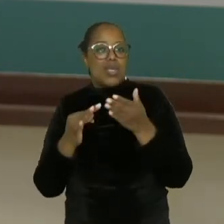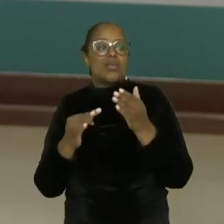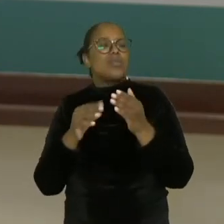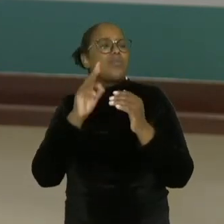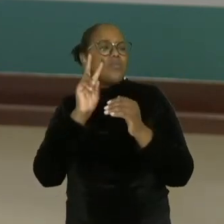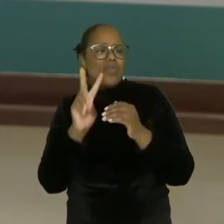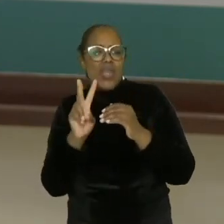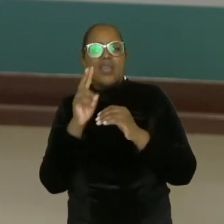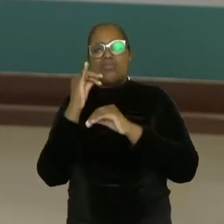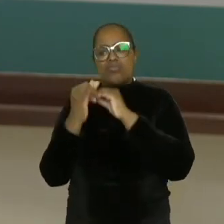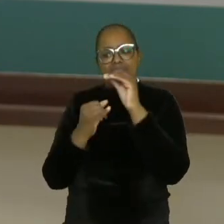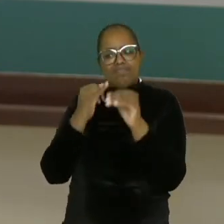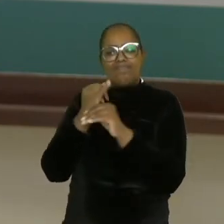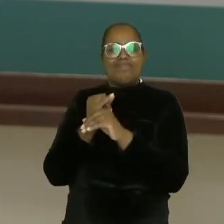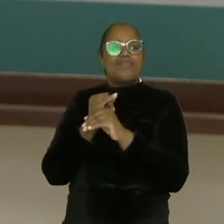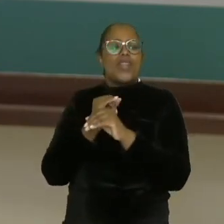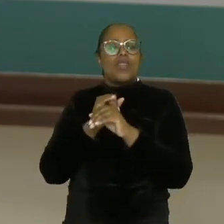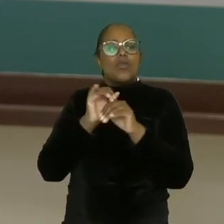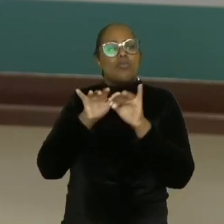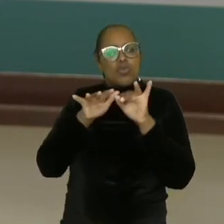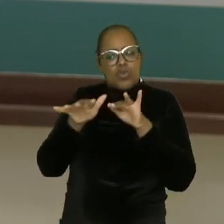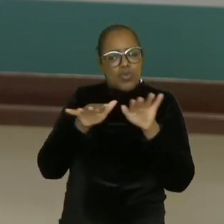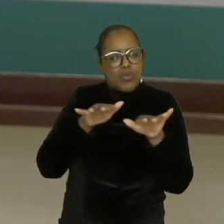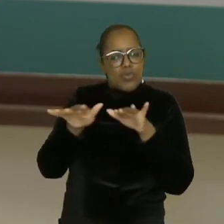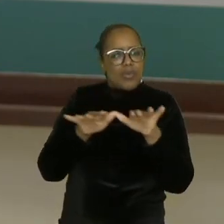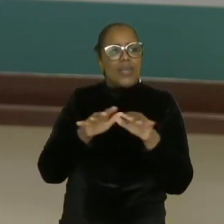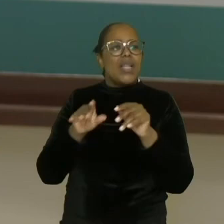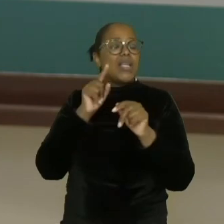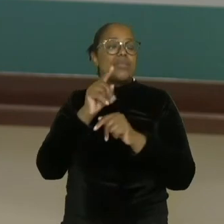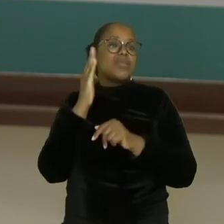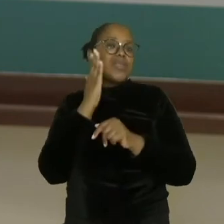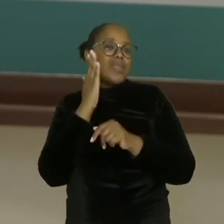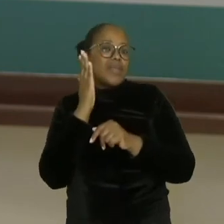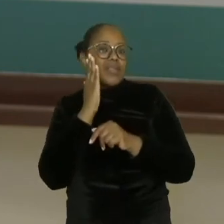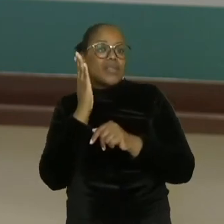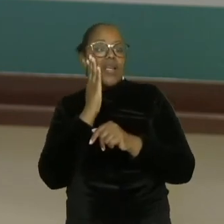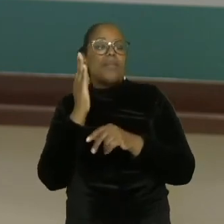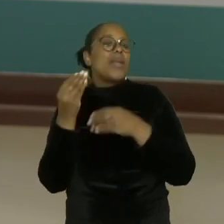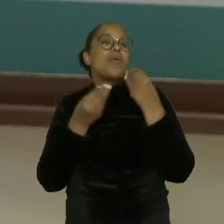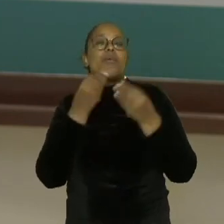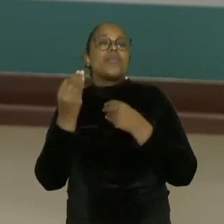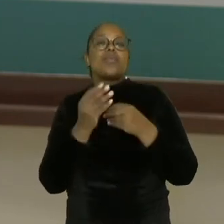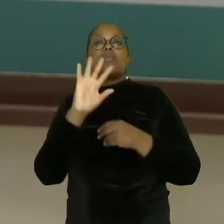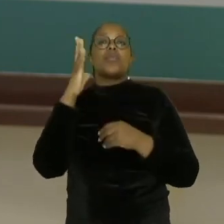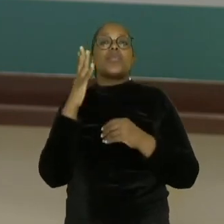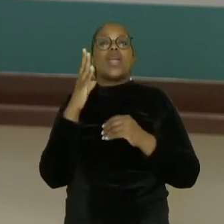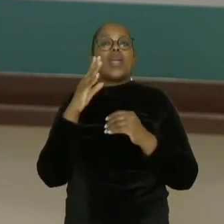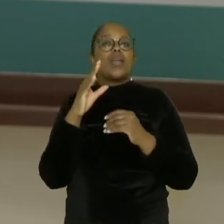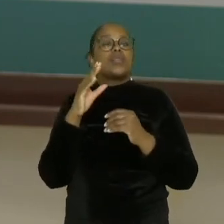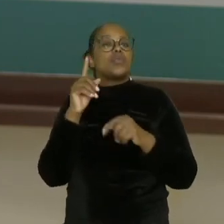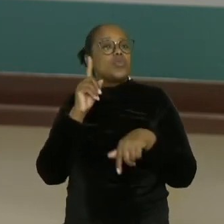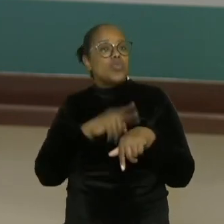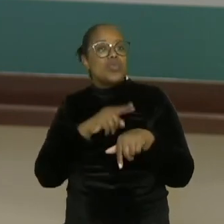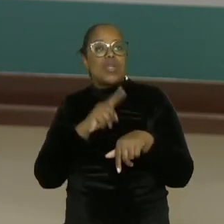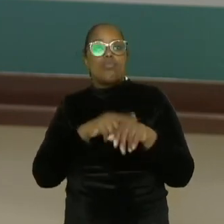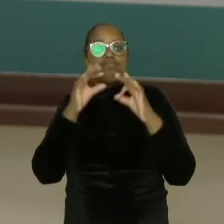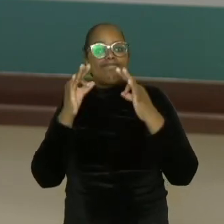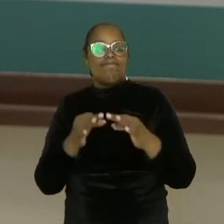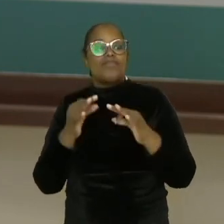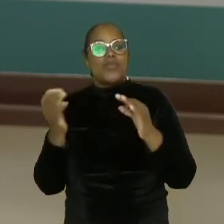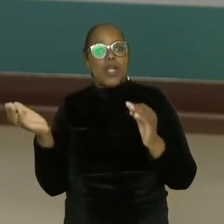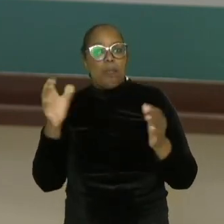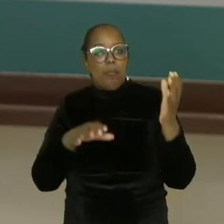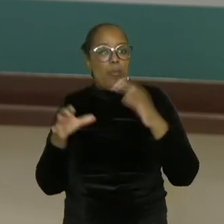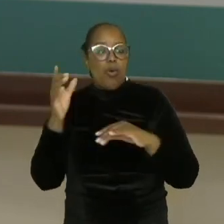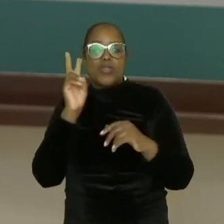pelo site, clicando nos comandos. Assim vocês entenderão como eles funcionam ao mesmo tempo que montam